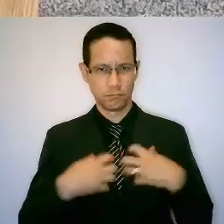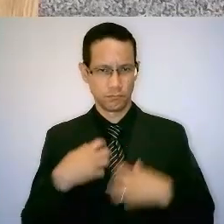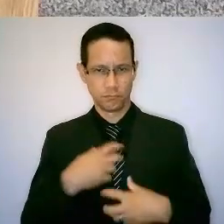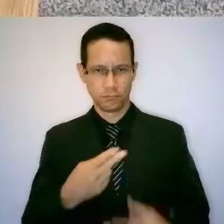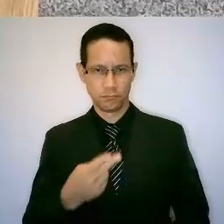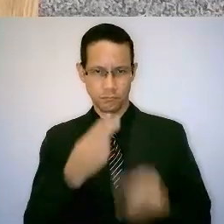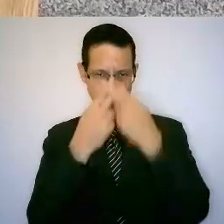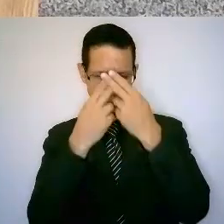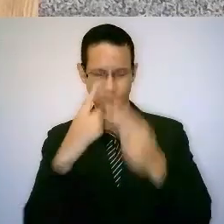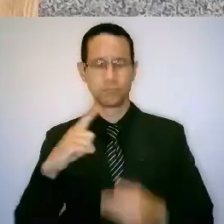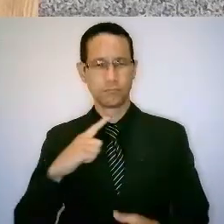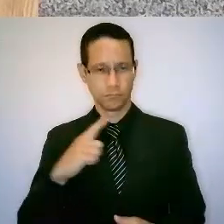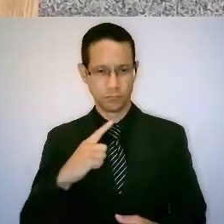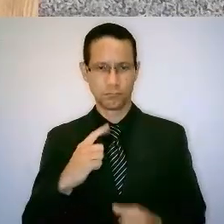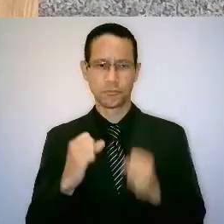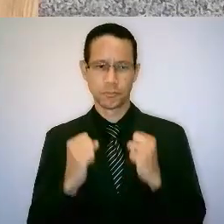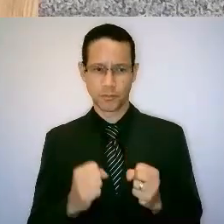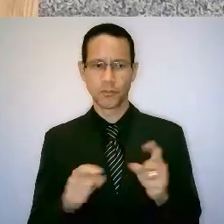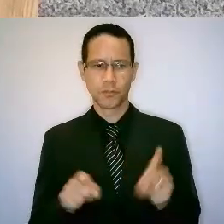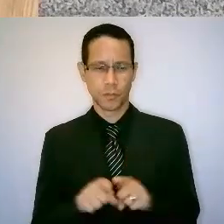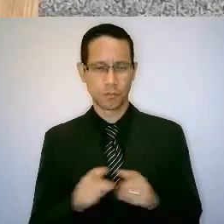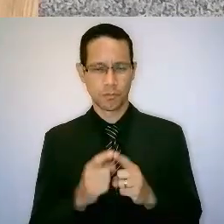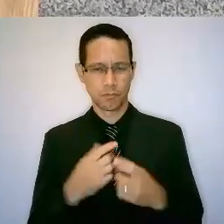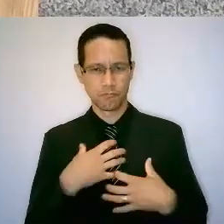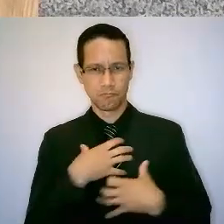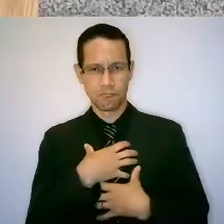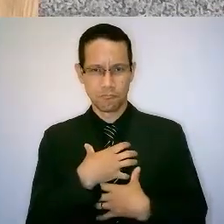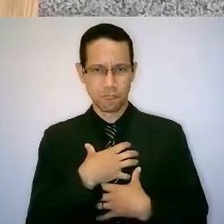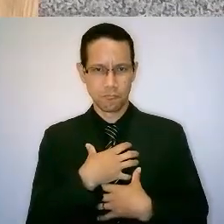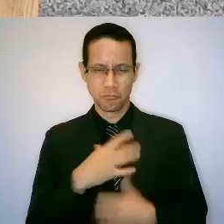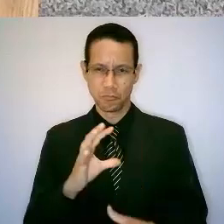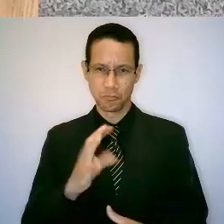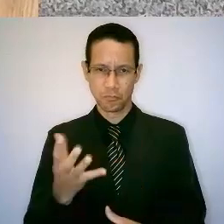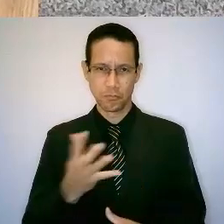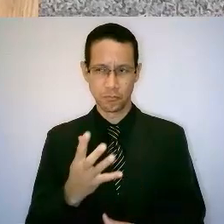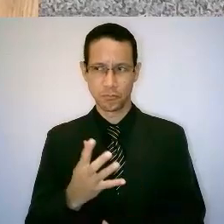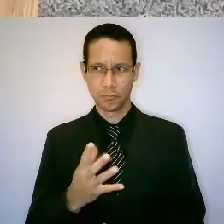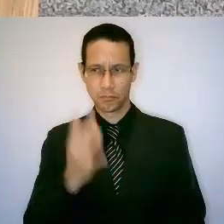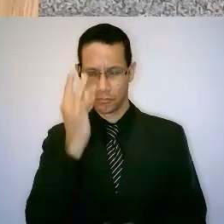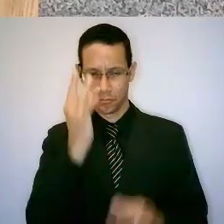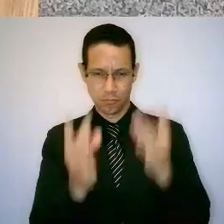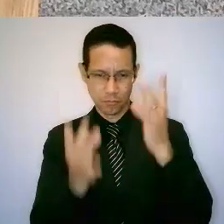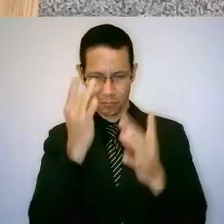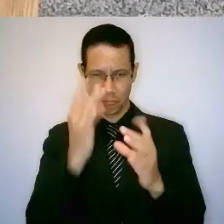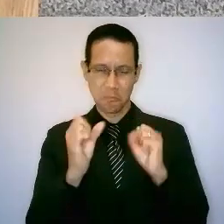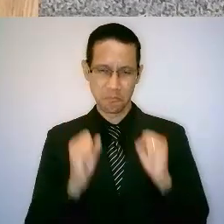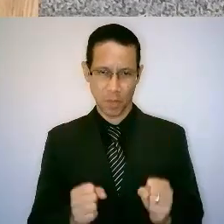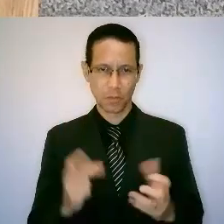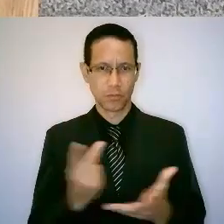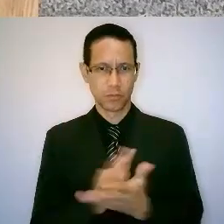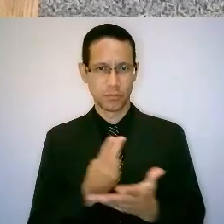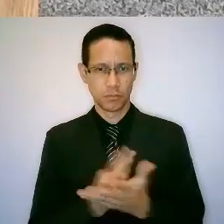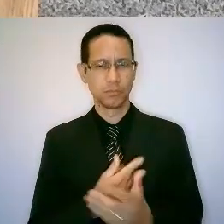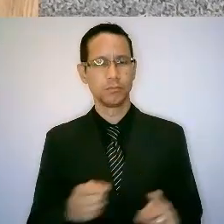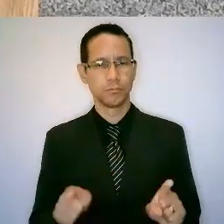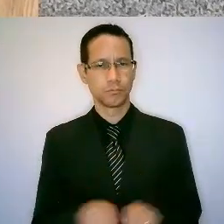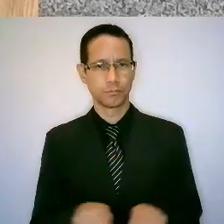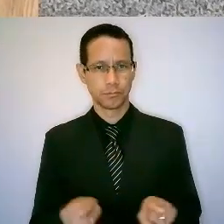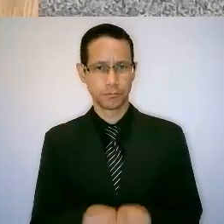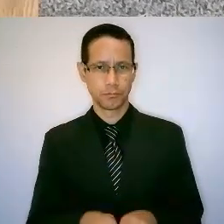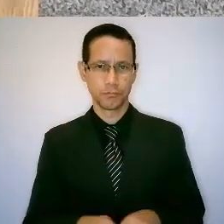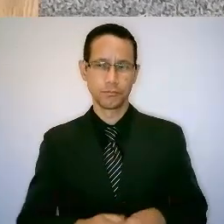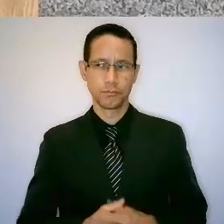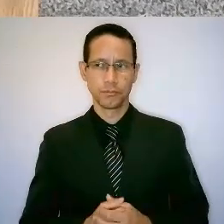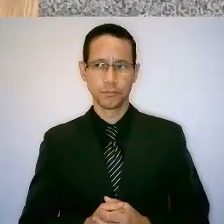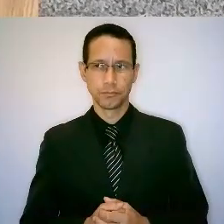talvez tenha sido inclusive afetada pela situação das falsas memórias a realidade é que essa pessoa